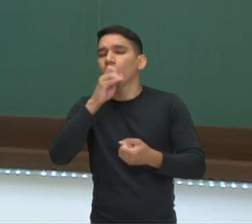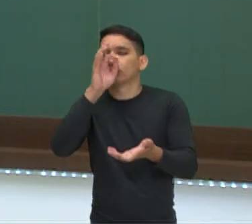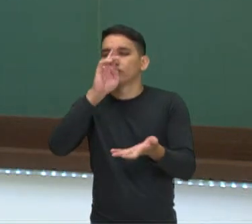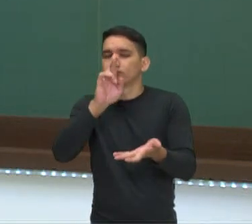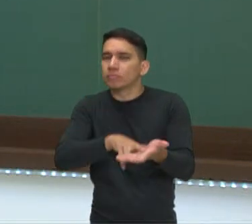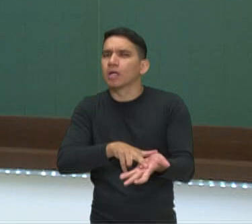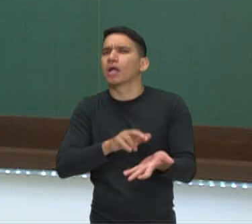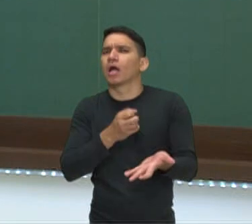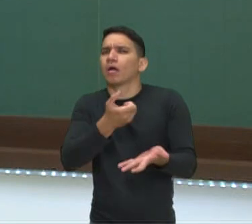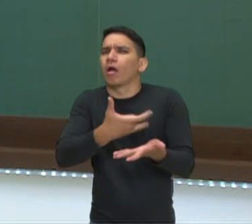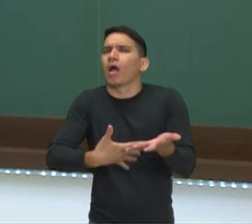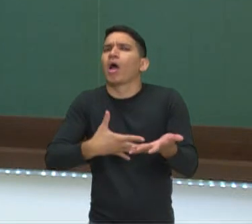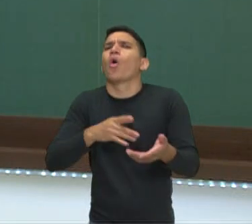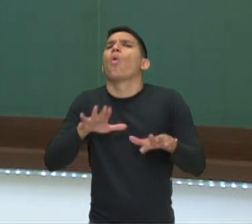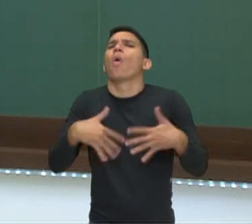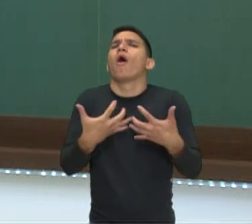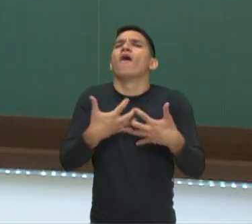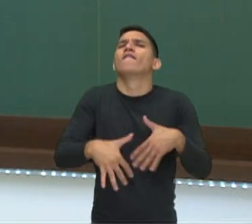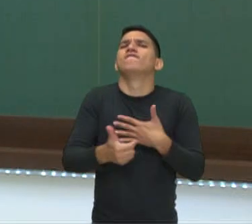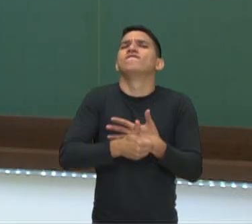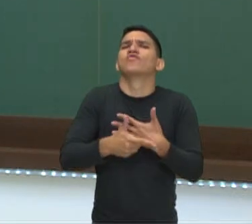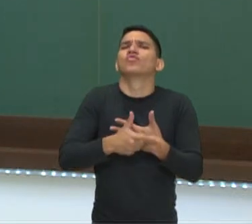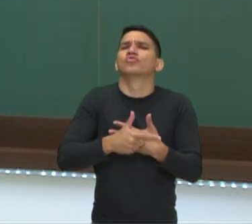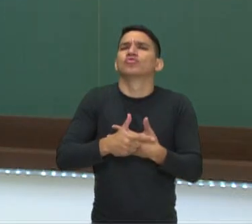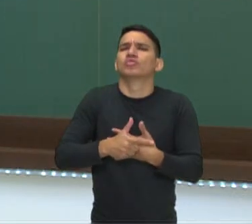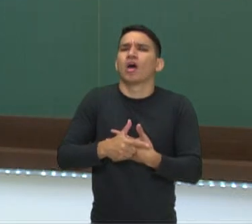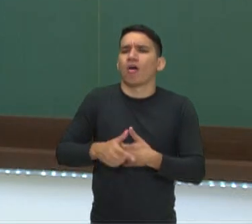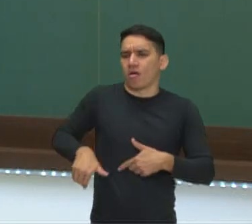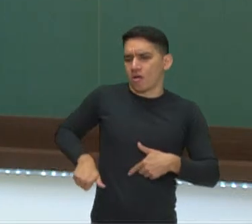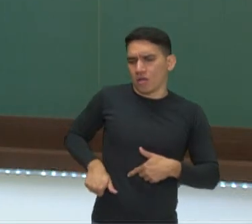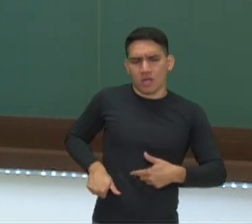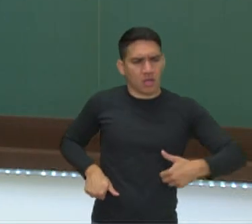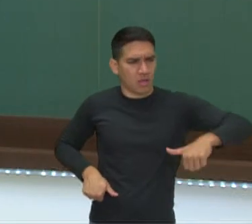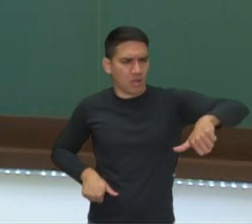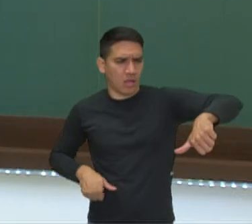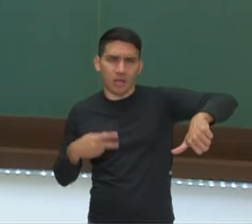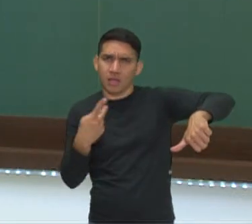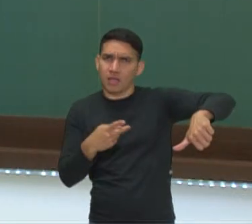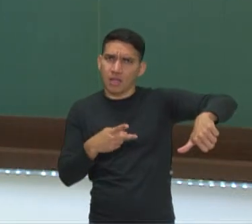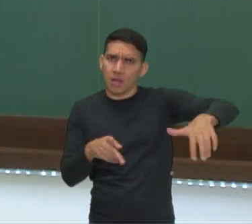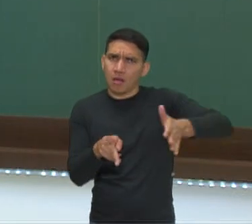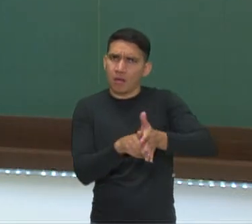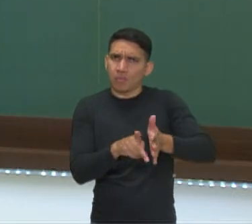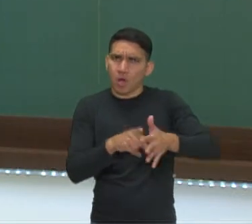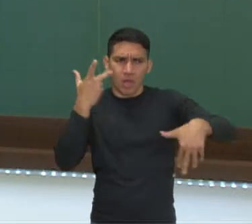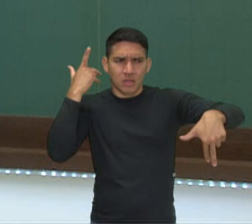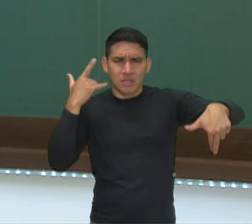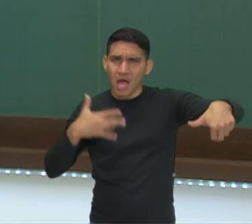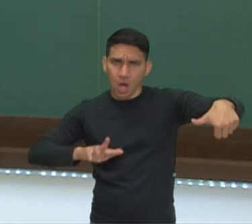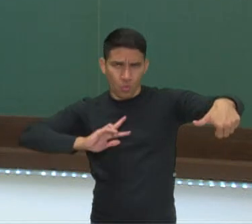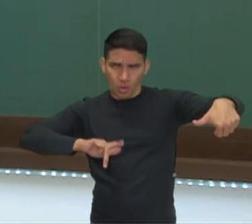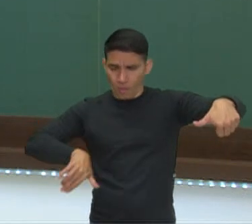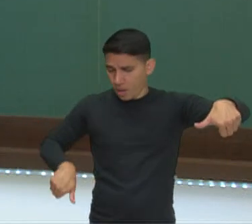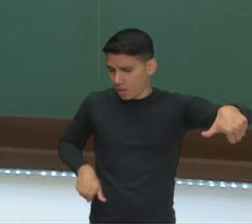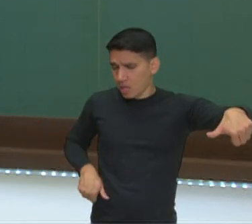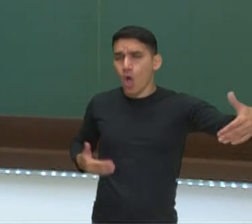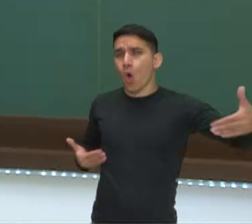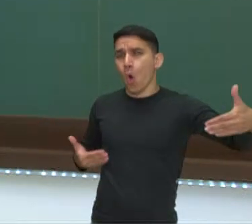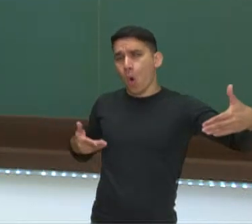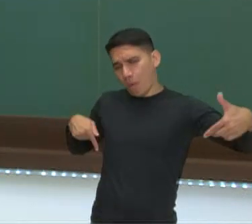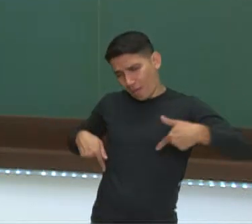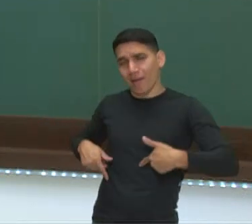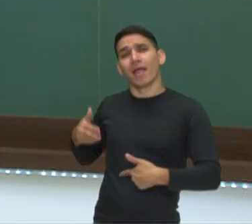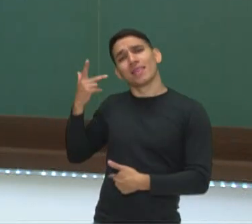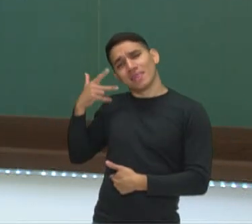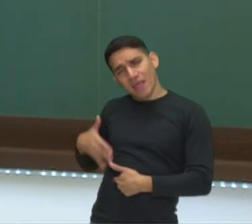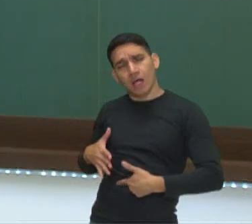sobre a função desse rim artificial, comparando ele com a função dos rins naturais que nós temos.